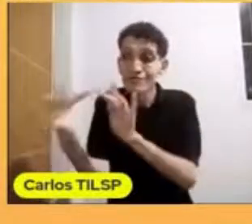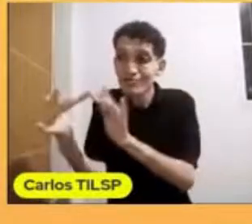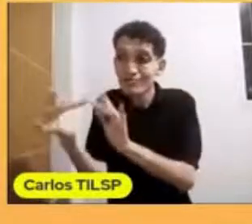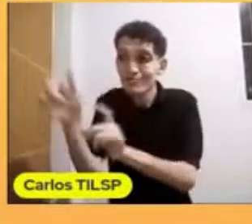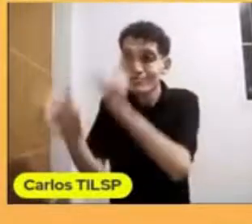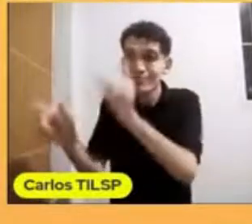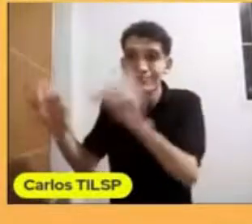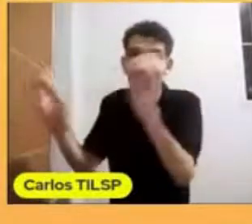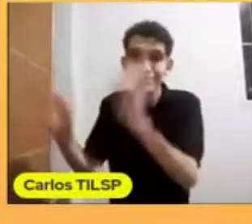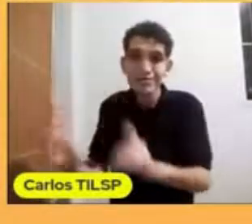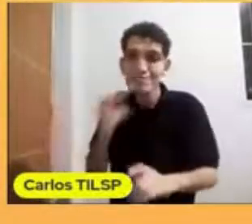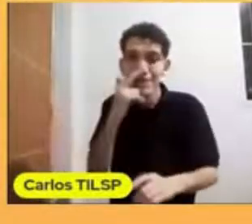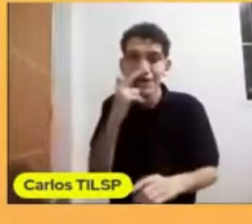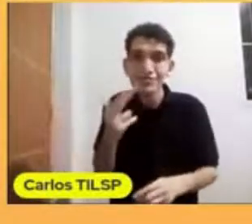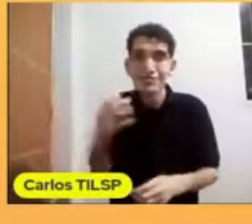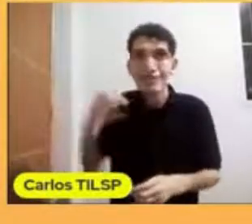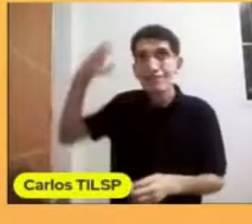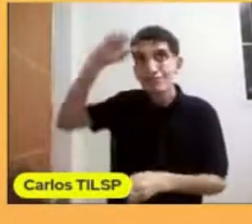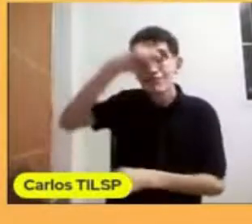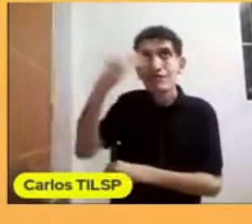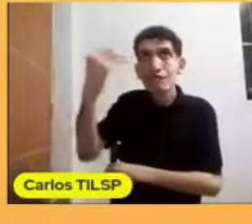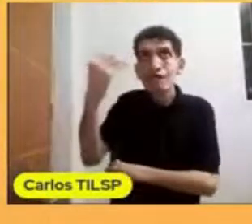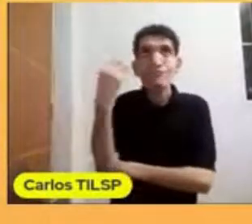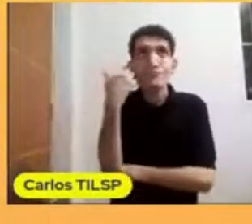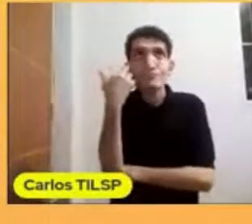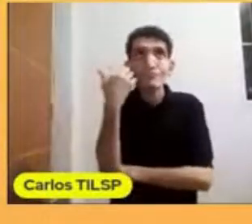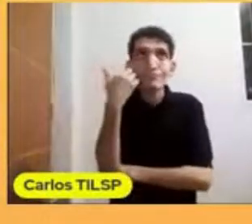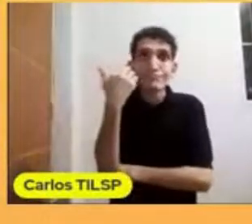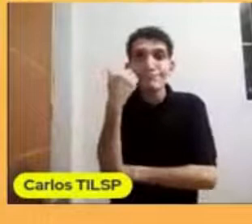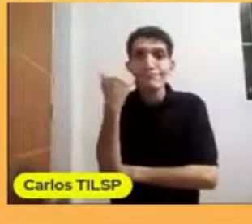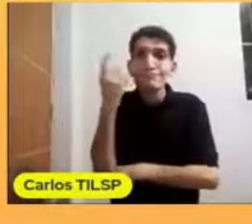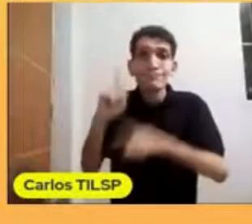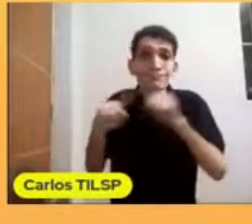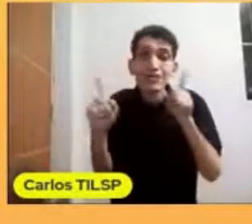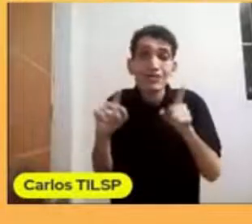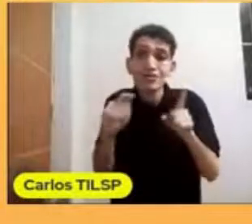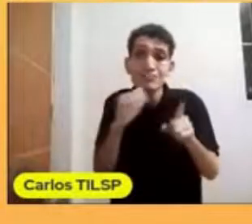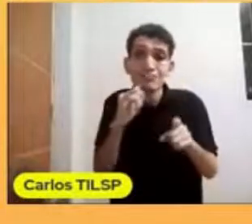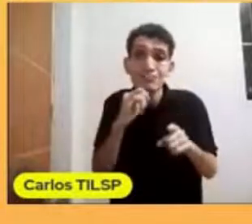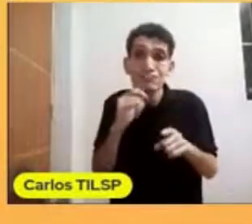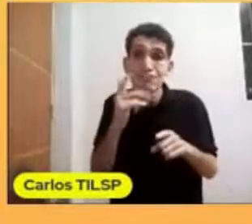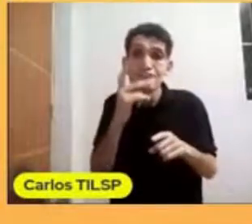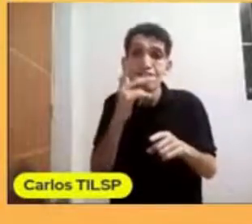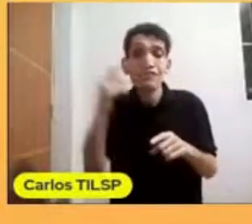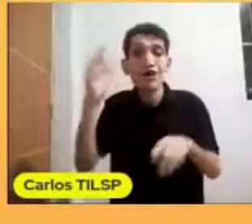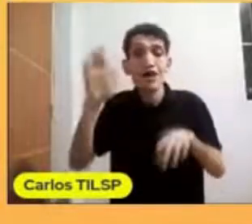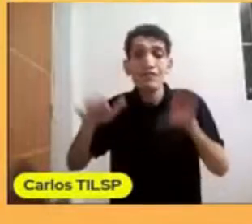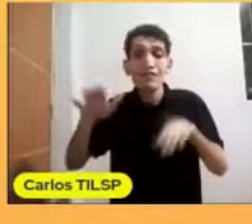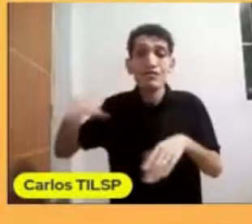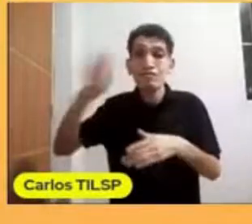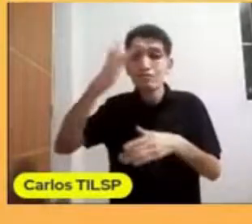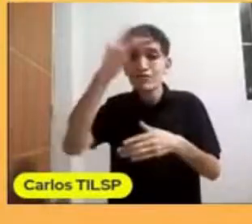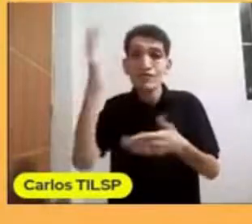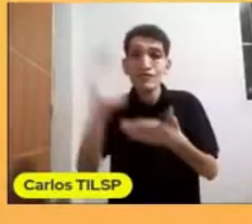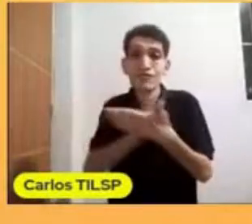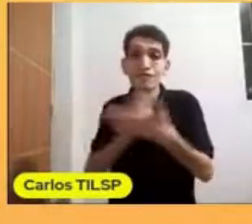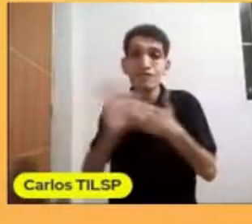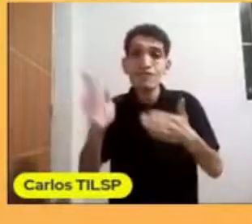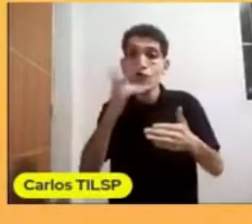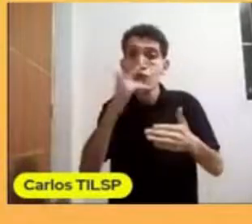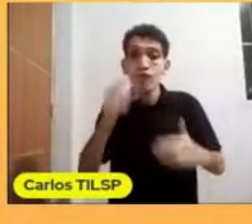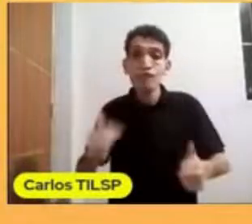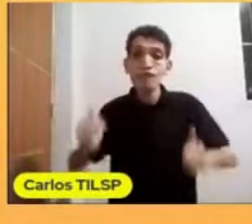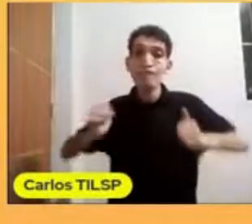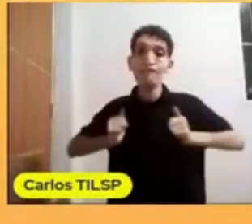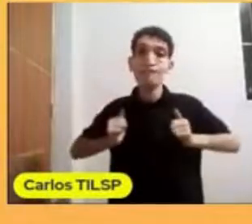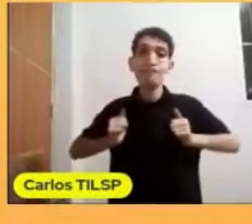tem um contato direto, né? Mas a gente não precisa também esperar isso acontecer para a gente conseguir, para a gente fazer